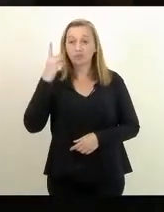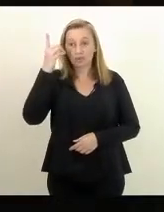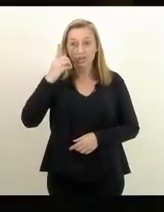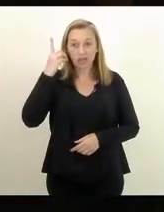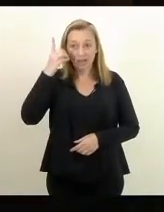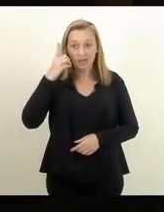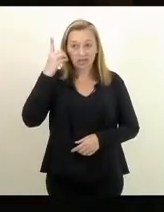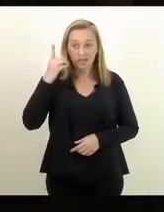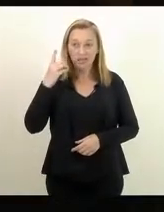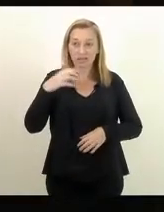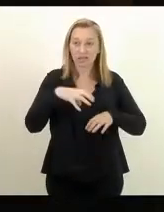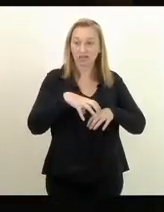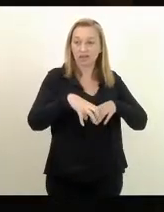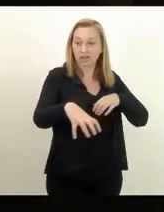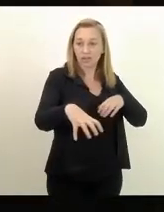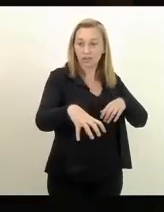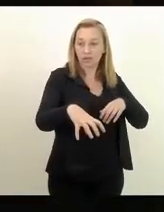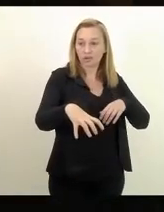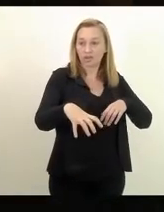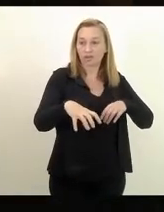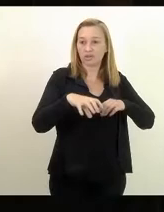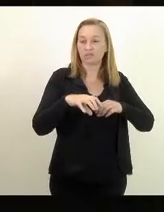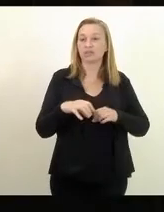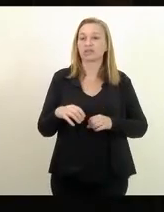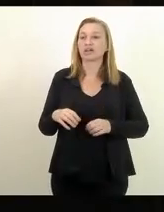remotamente acompanhando a sessão.